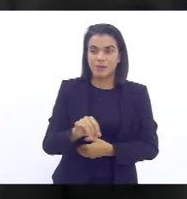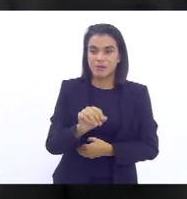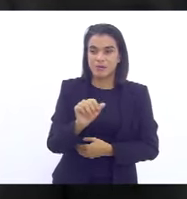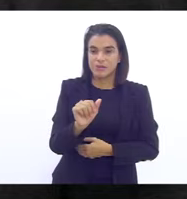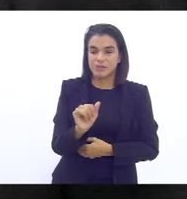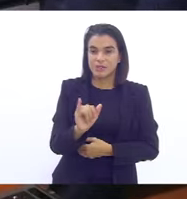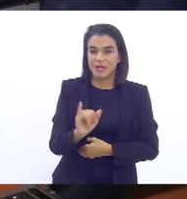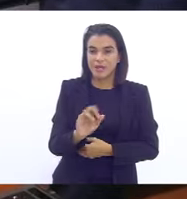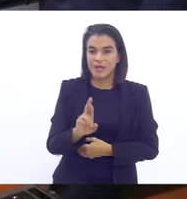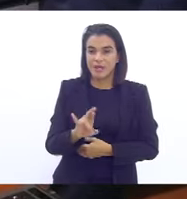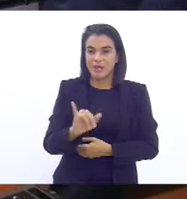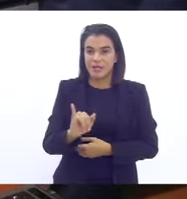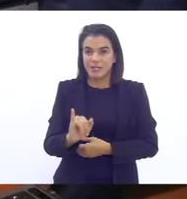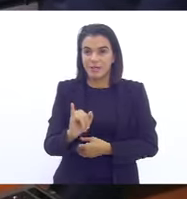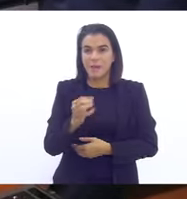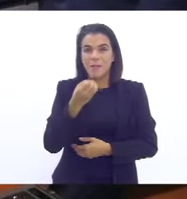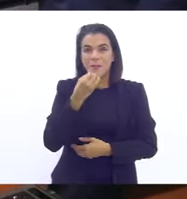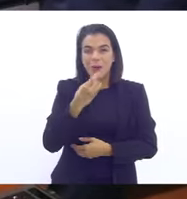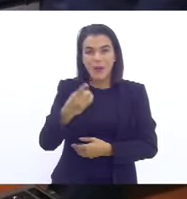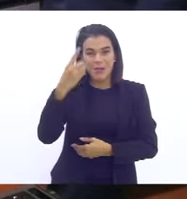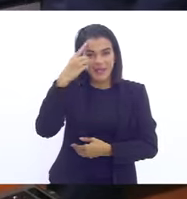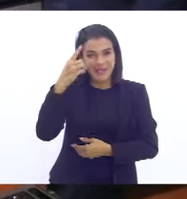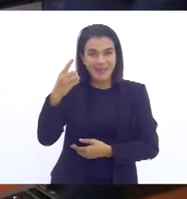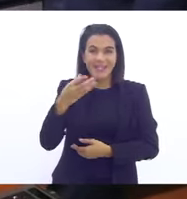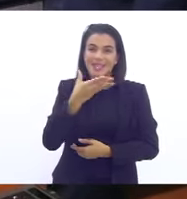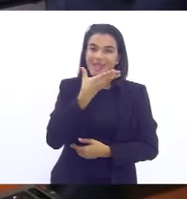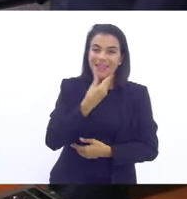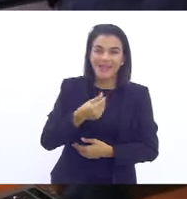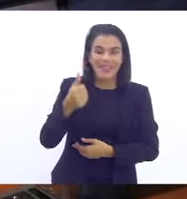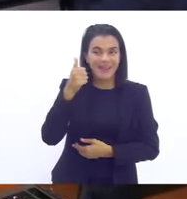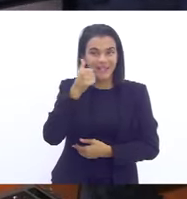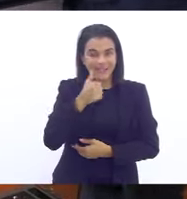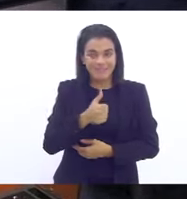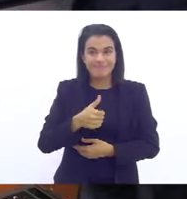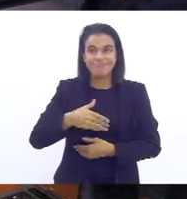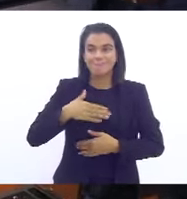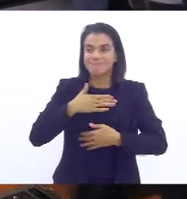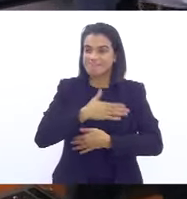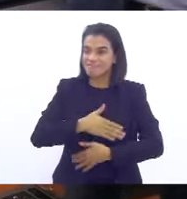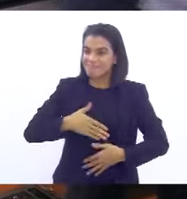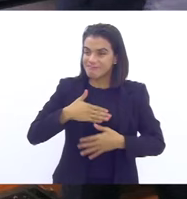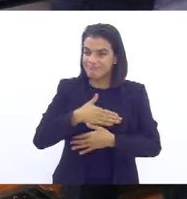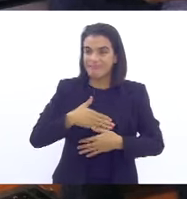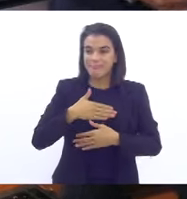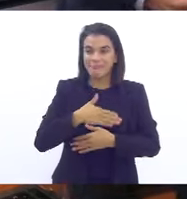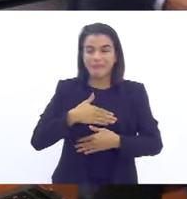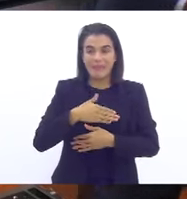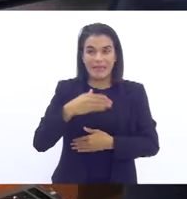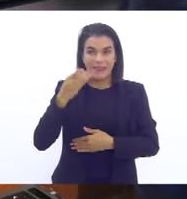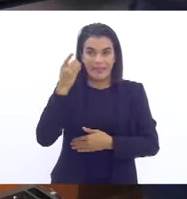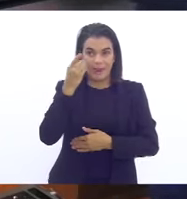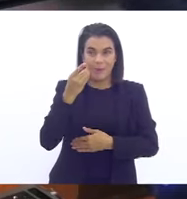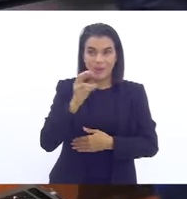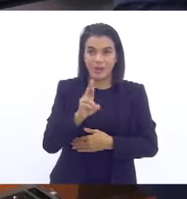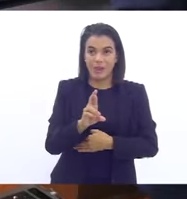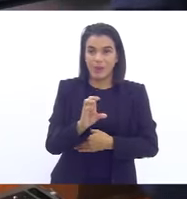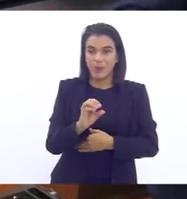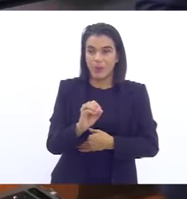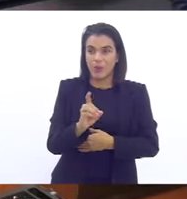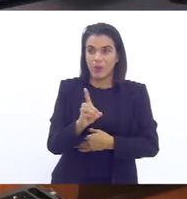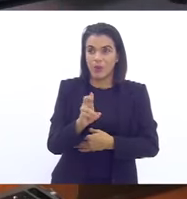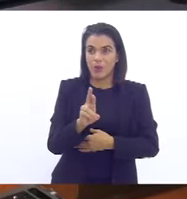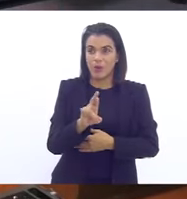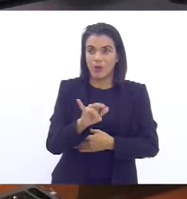Bom dia a todos e todas. Cumprimento o deputado Rodrigo Amorim